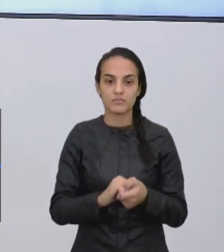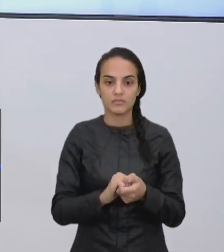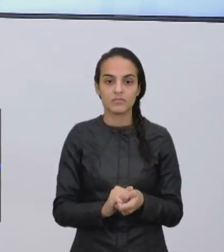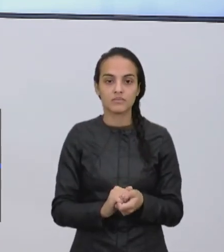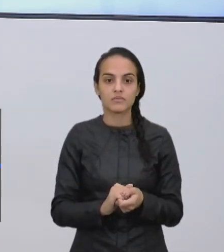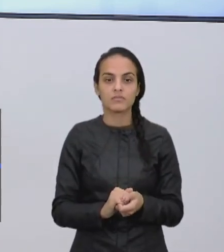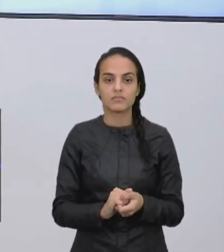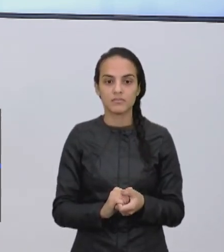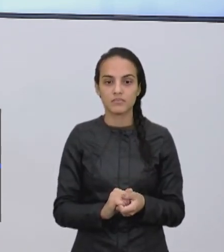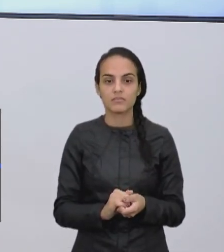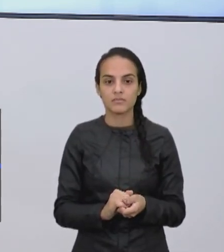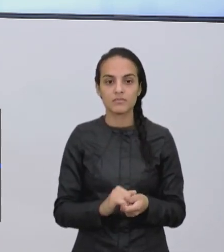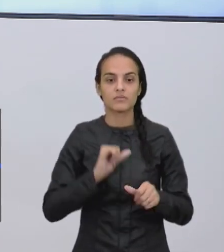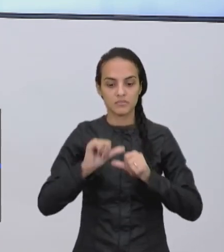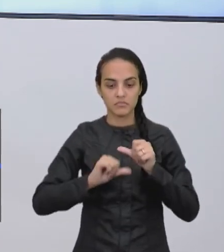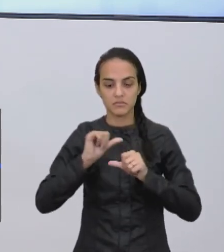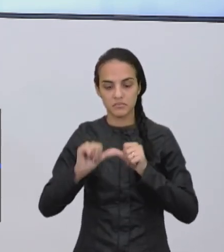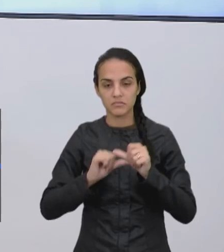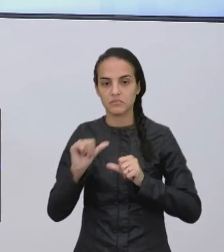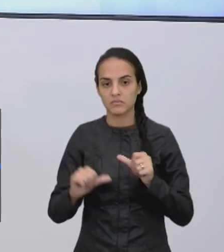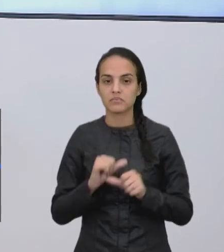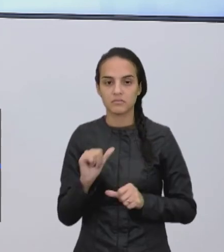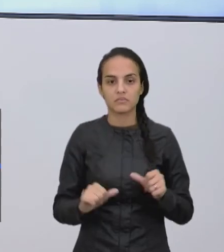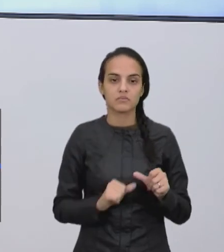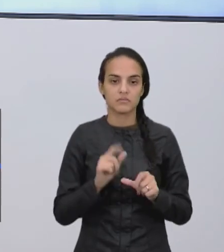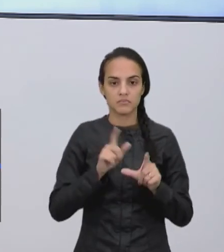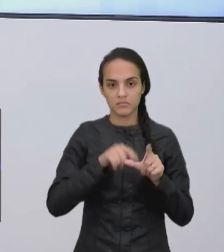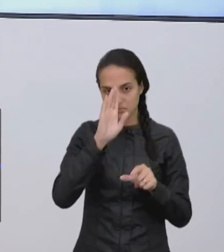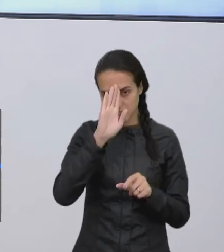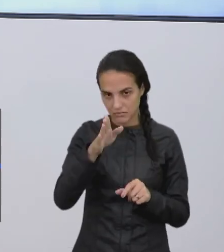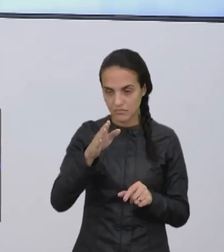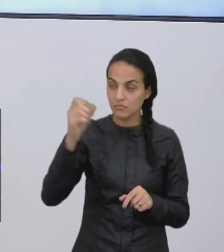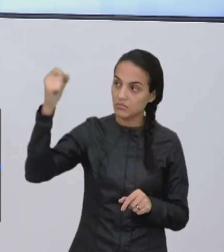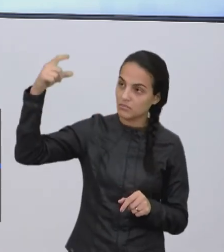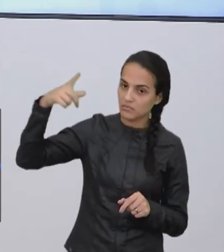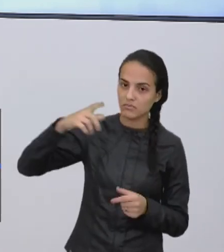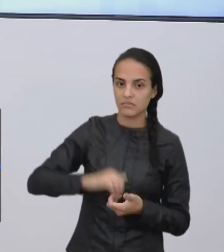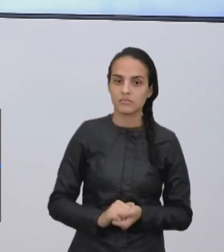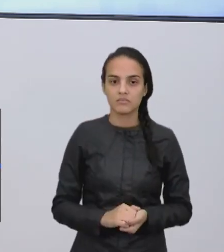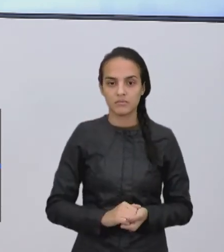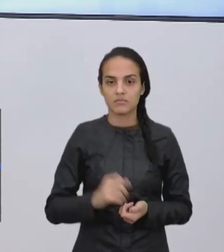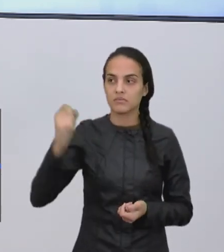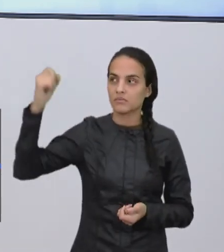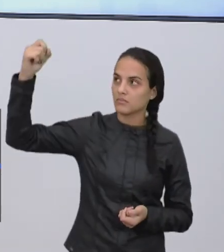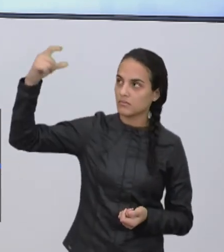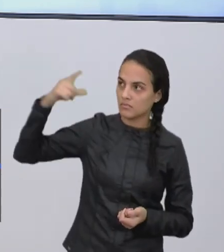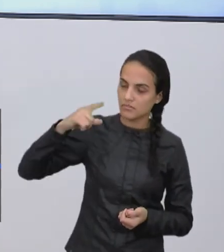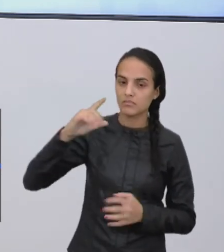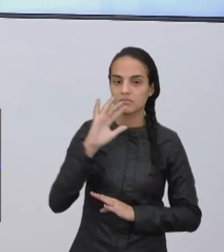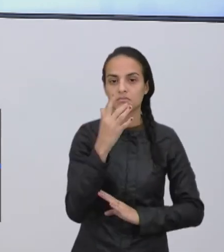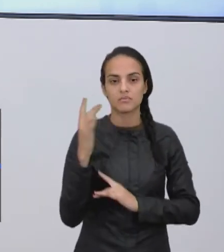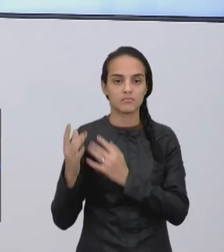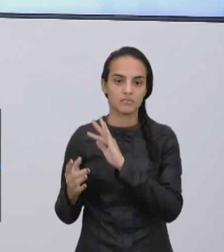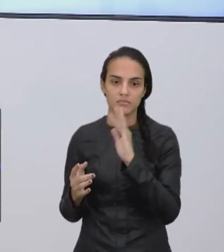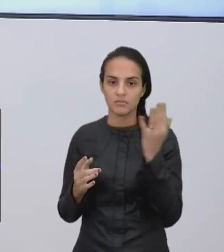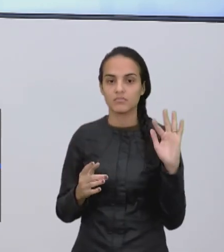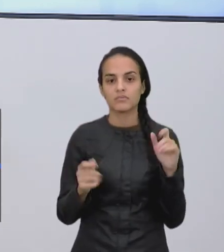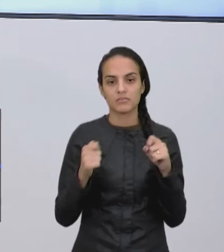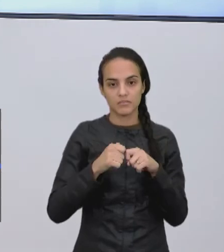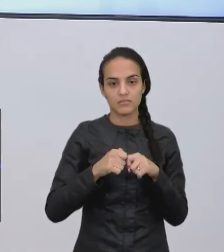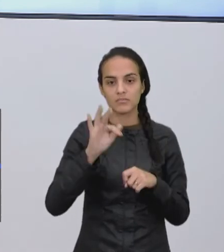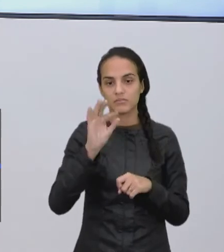da onde, tá? Vêm das transformações. Então, a fonte primária é o sol. Tá? Vindo do sol, as plantas fazem a